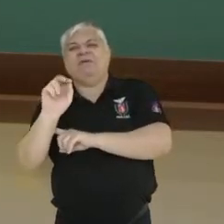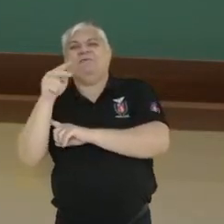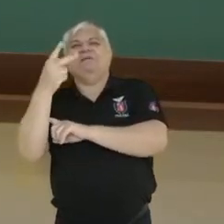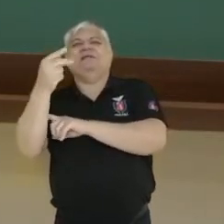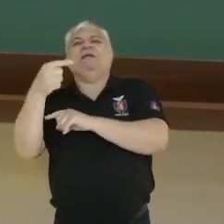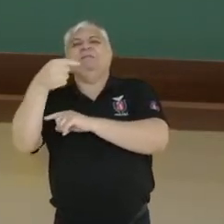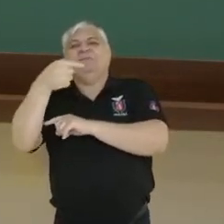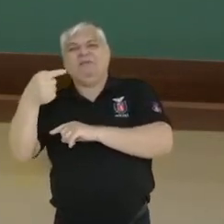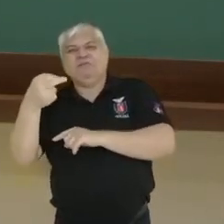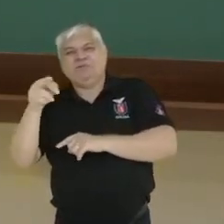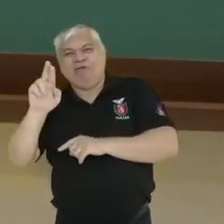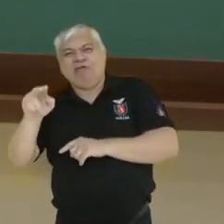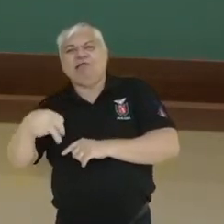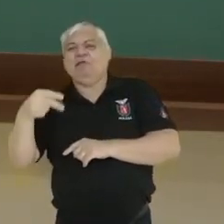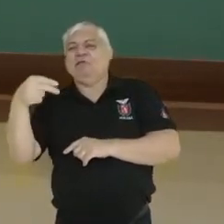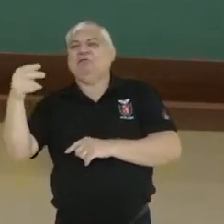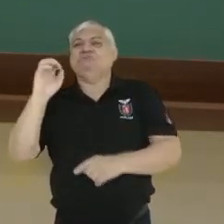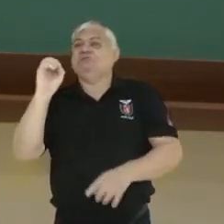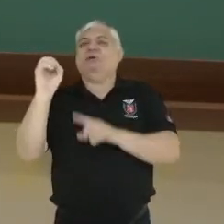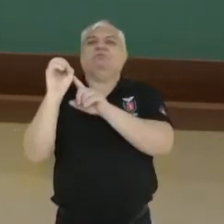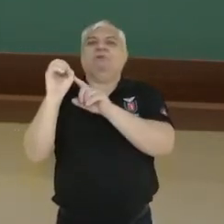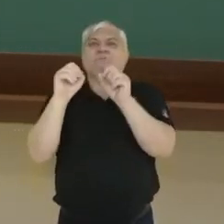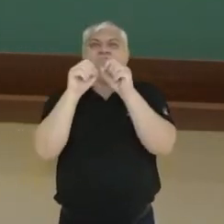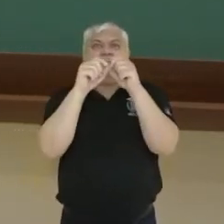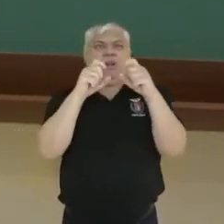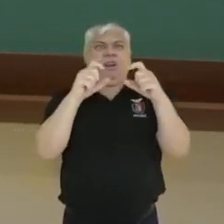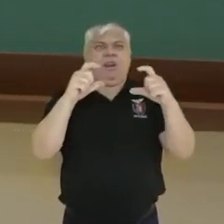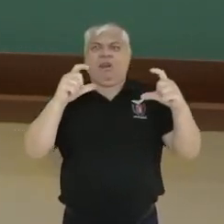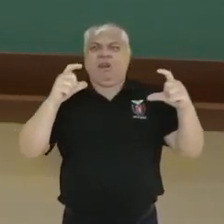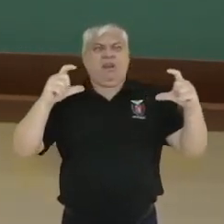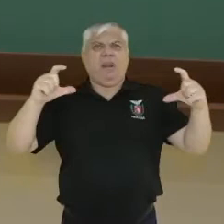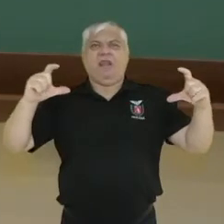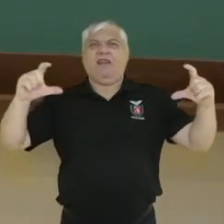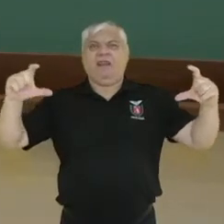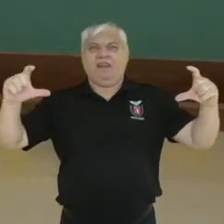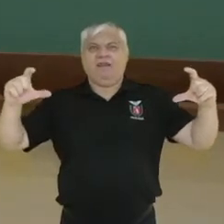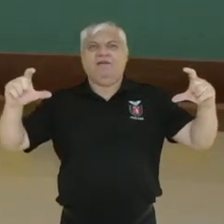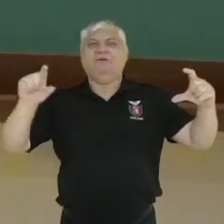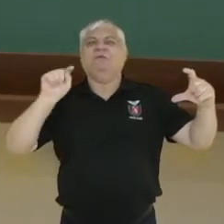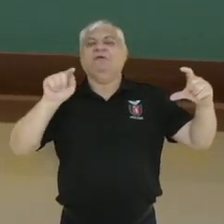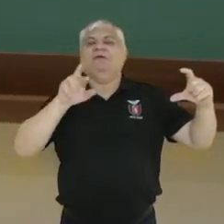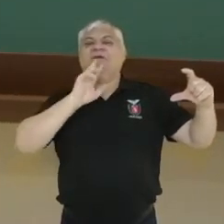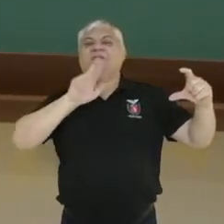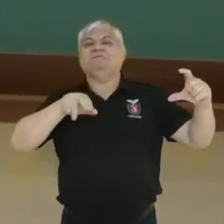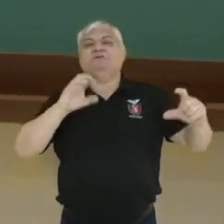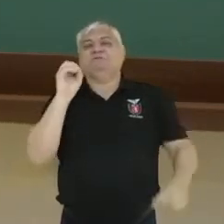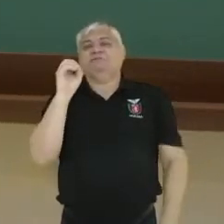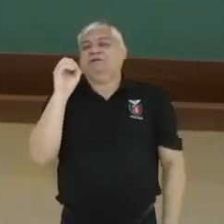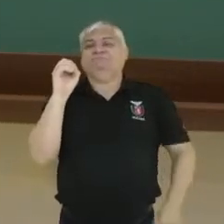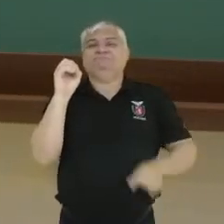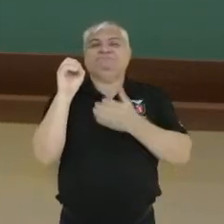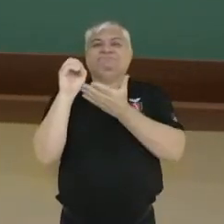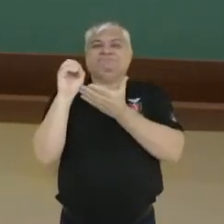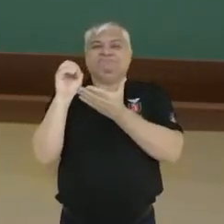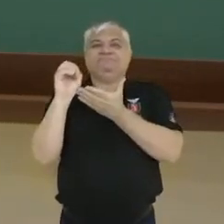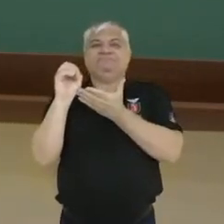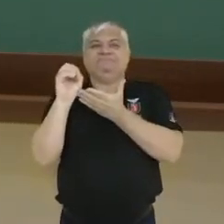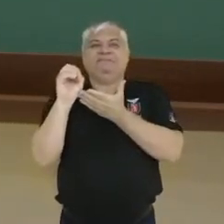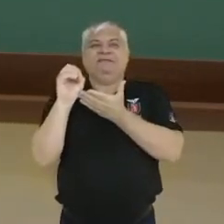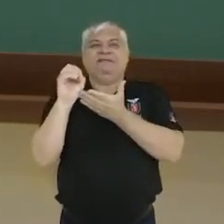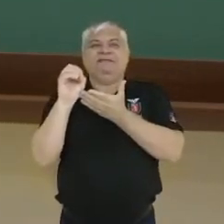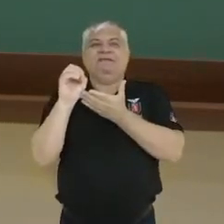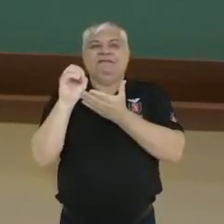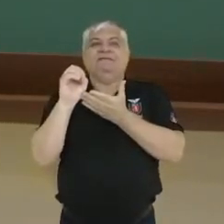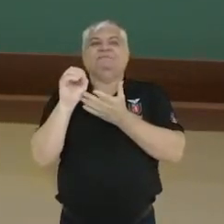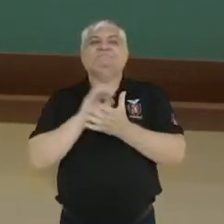ao quadrado igual a zero. Que a característica da equação geral é exatamente estar igualada a zero. Ou seja, o r passou para